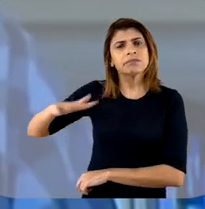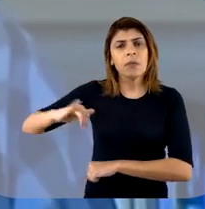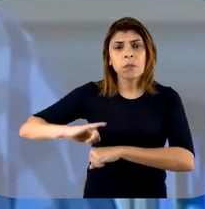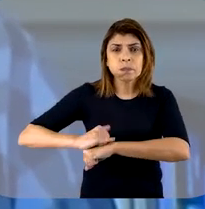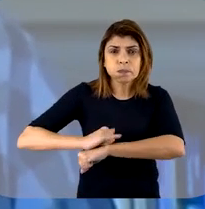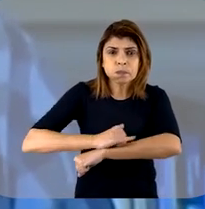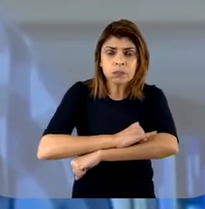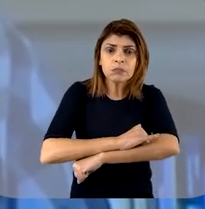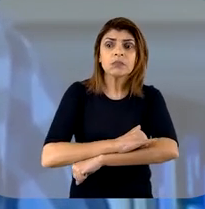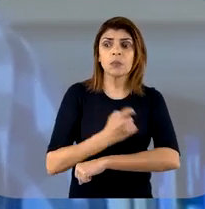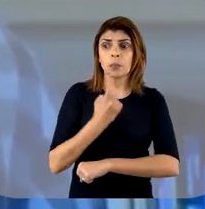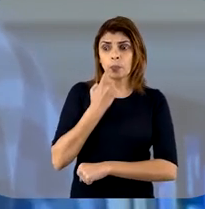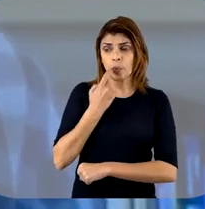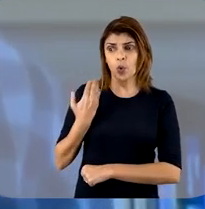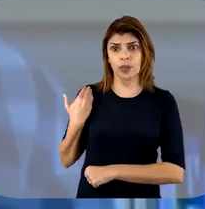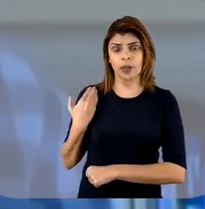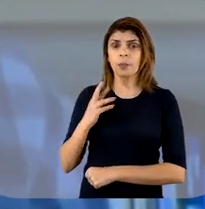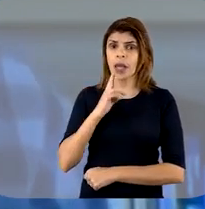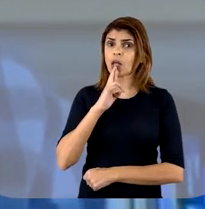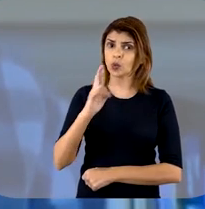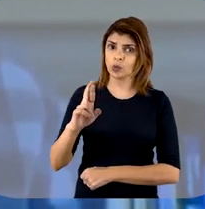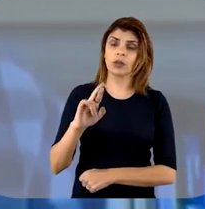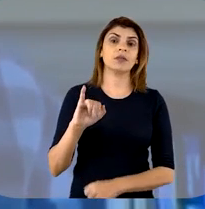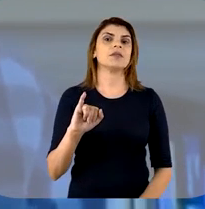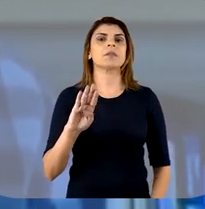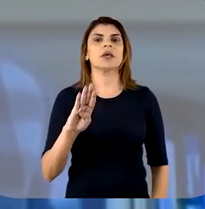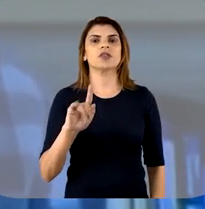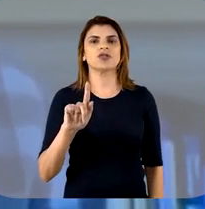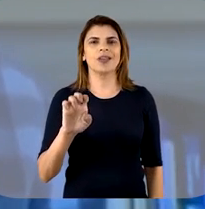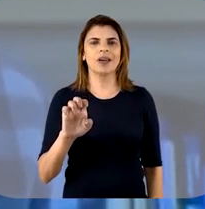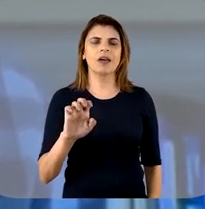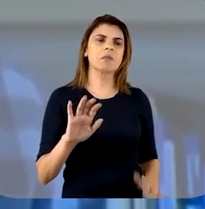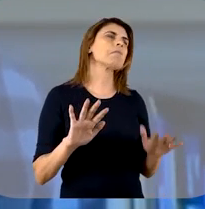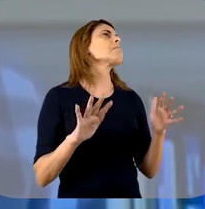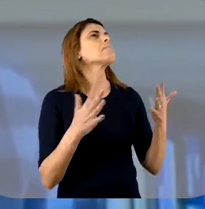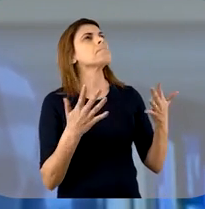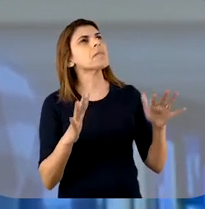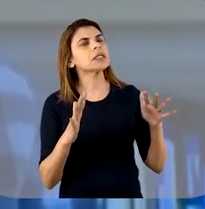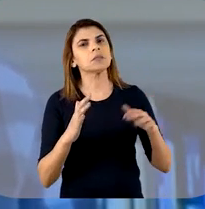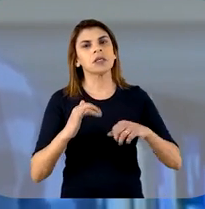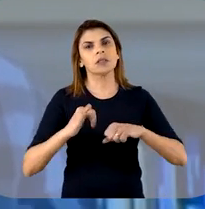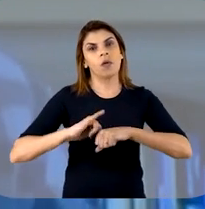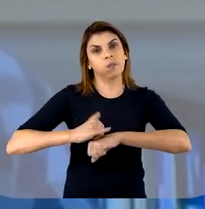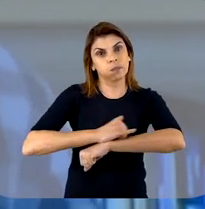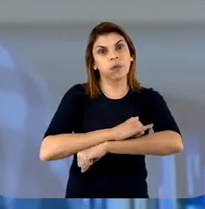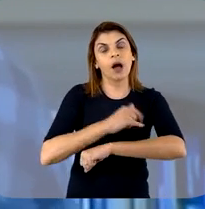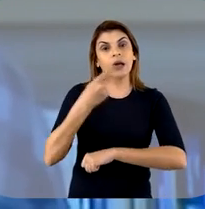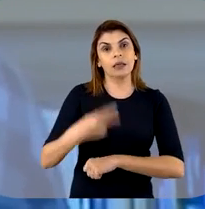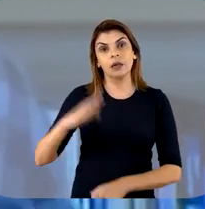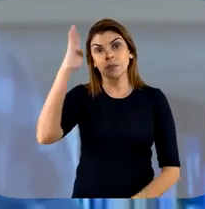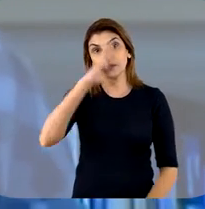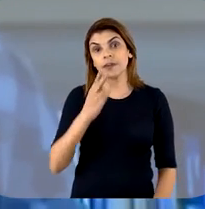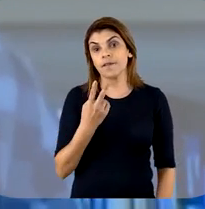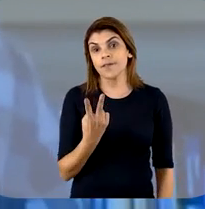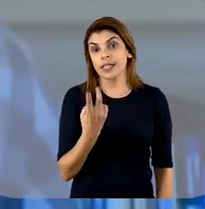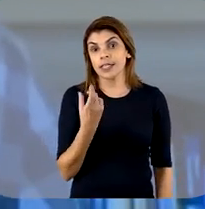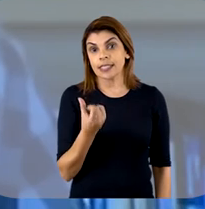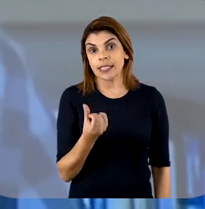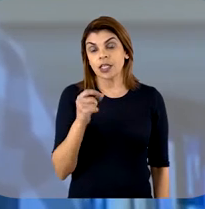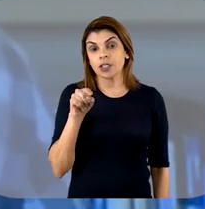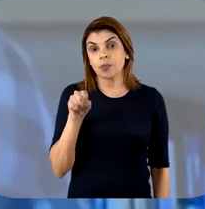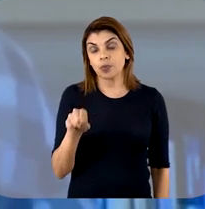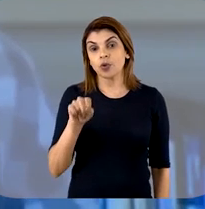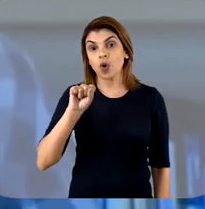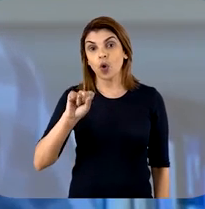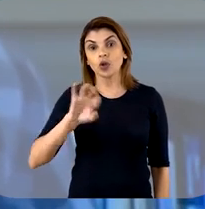um resultado recente agora do IBGE, estimando que a proporção de obesos no Brasil é de 26,8%,